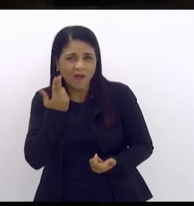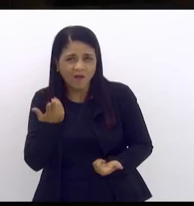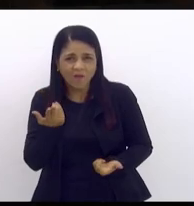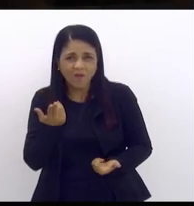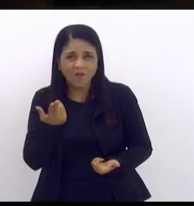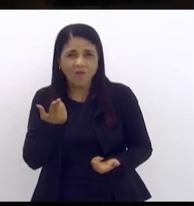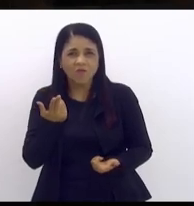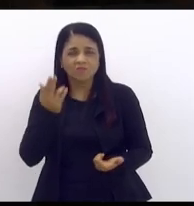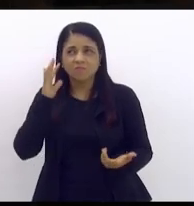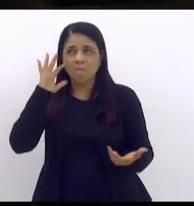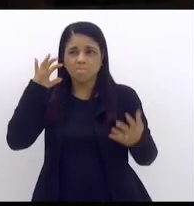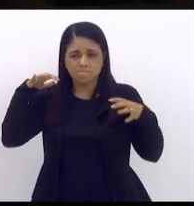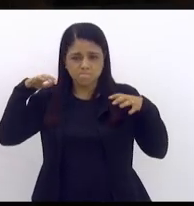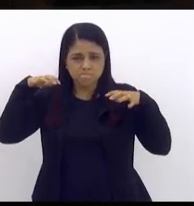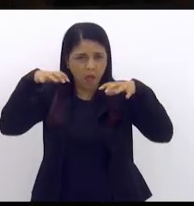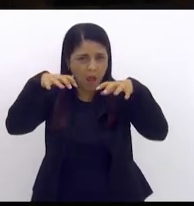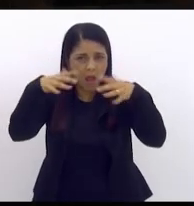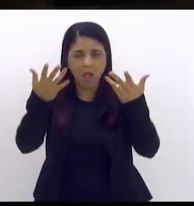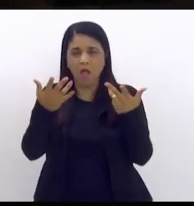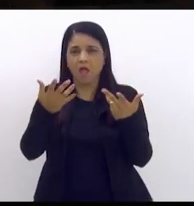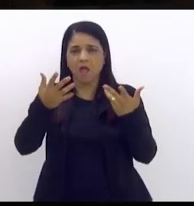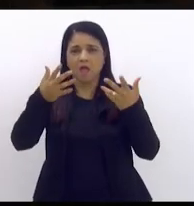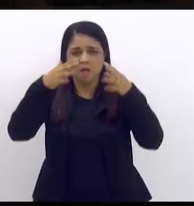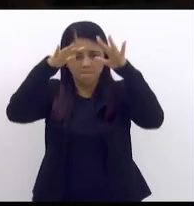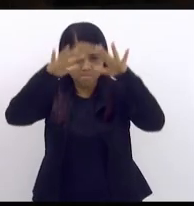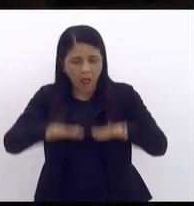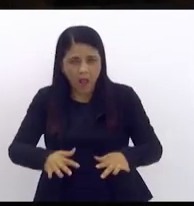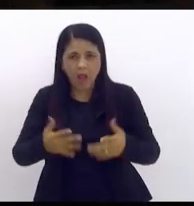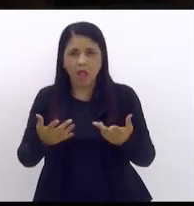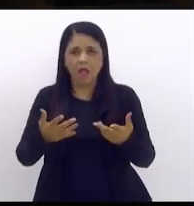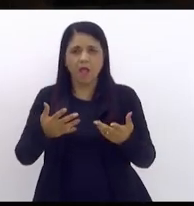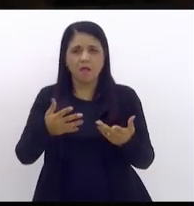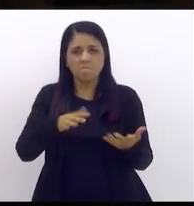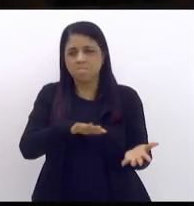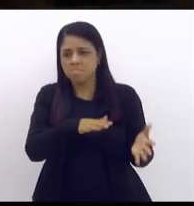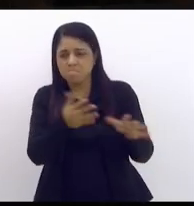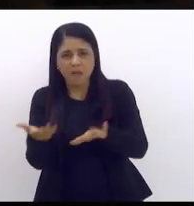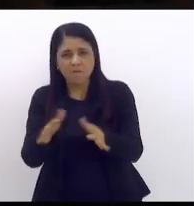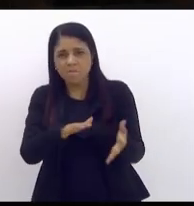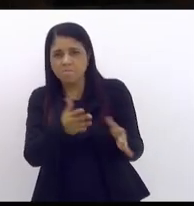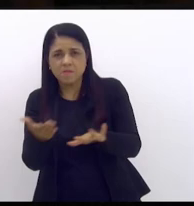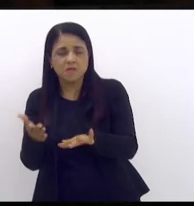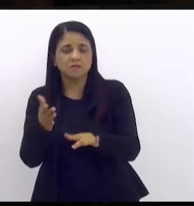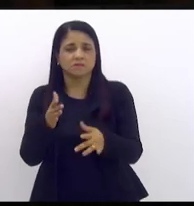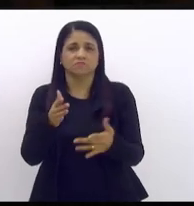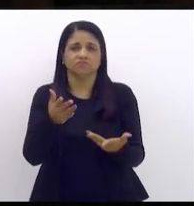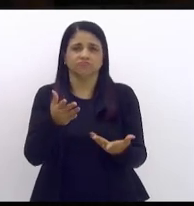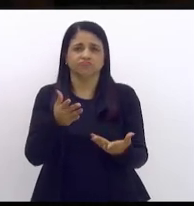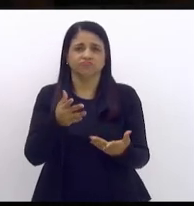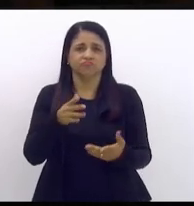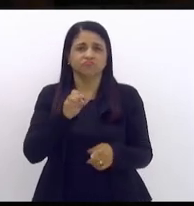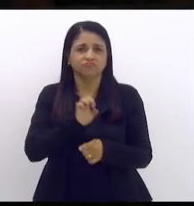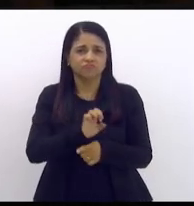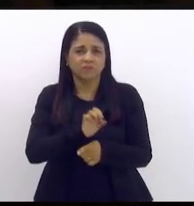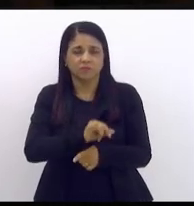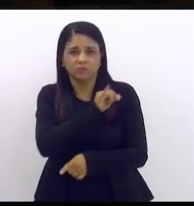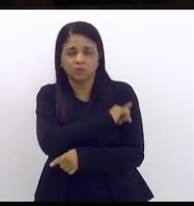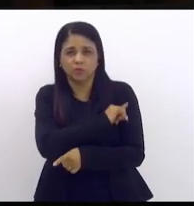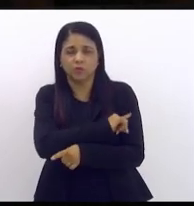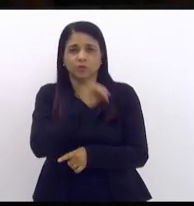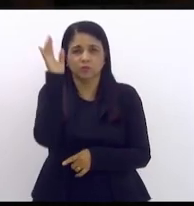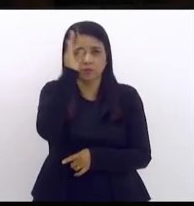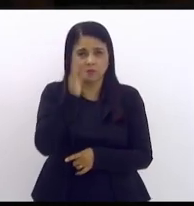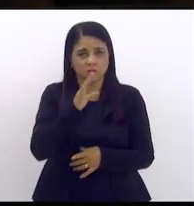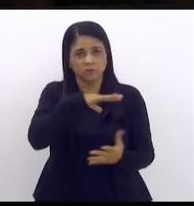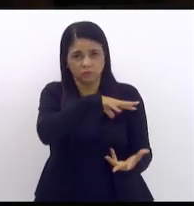esses desastres que, ano que entra, ano que sai, matam centenas e milhares de pessoas no estado do Rio de Janeiro, no Brasil e